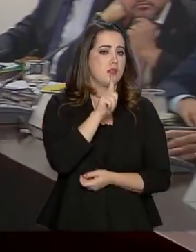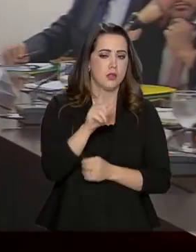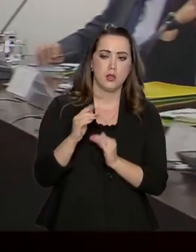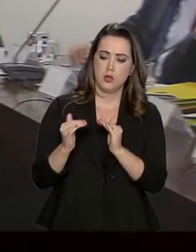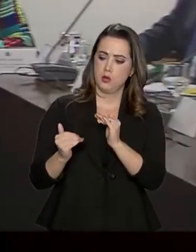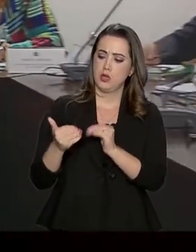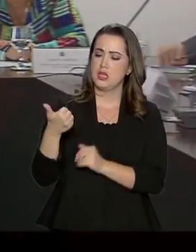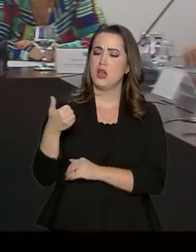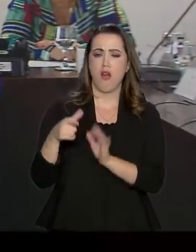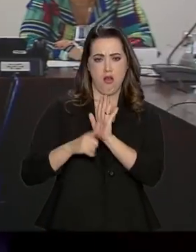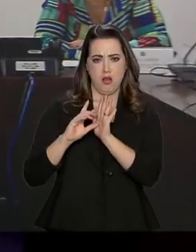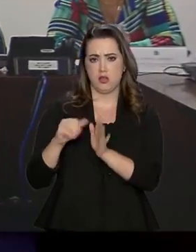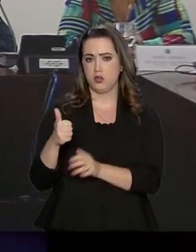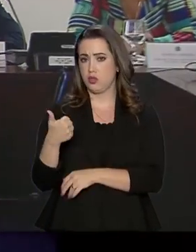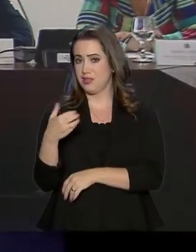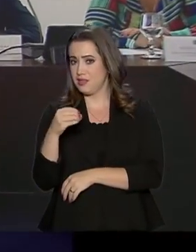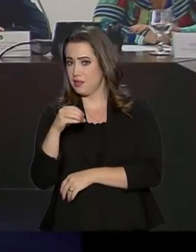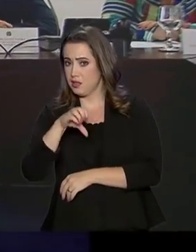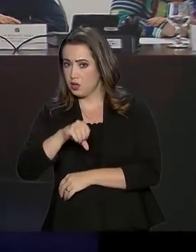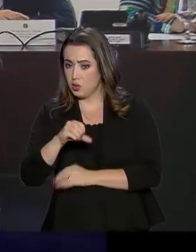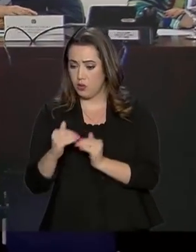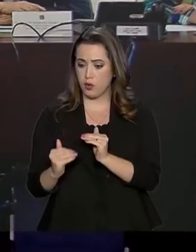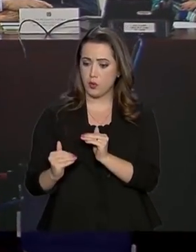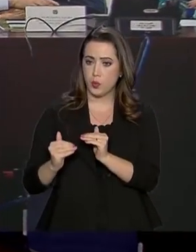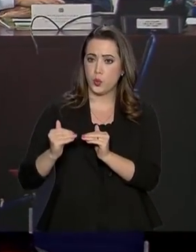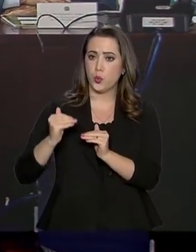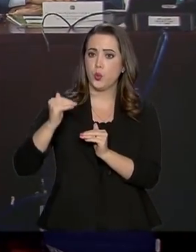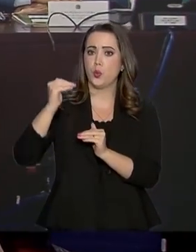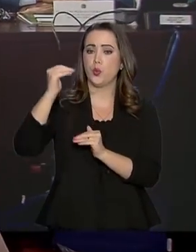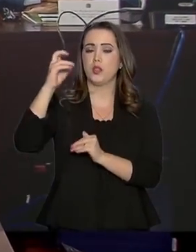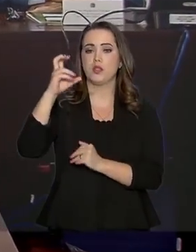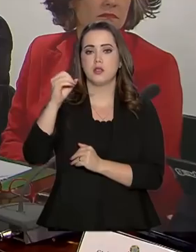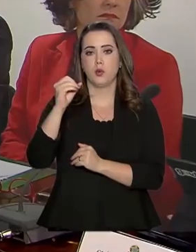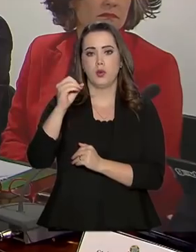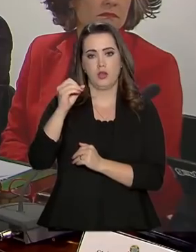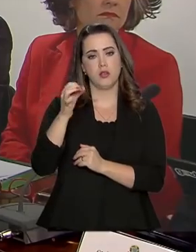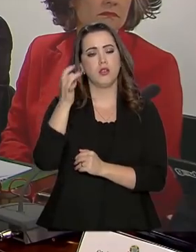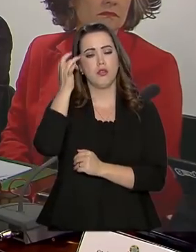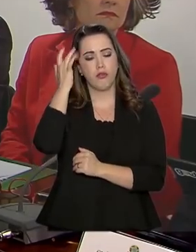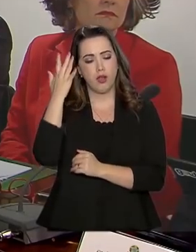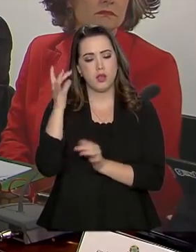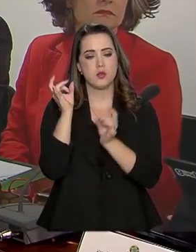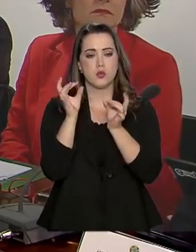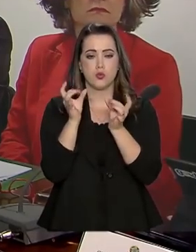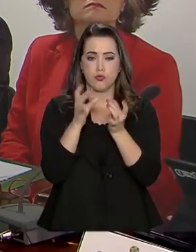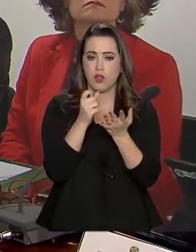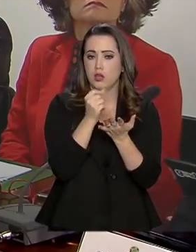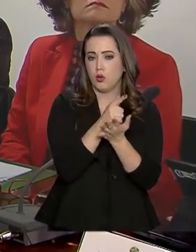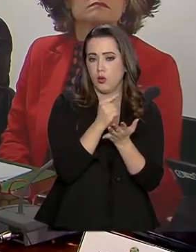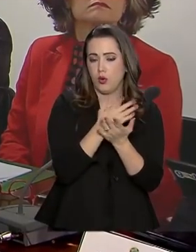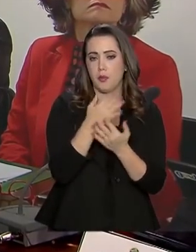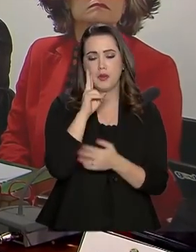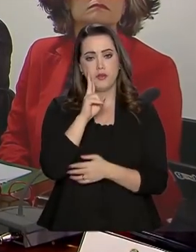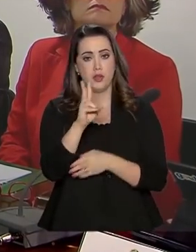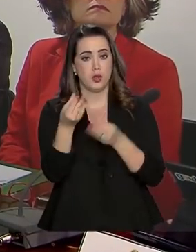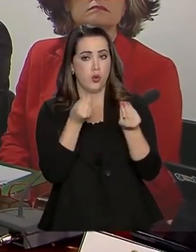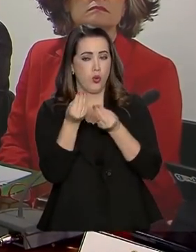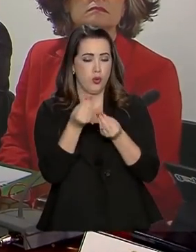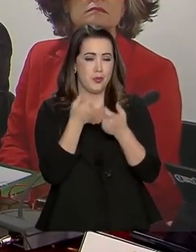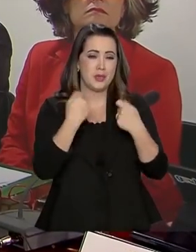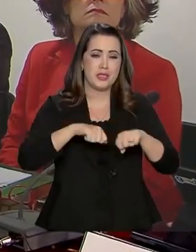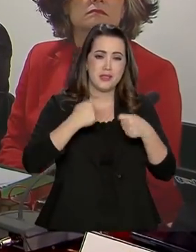se torne um país que oferece facilidade de fazer negócios, considerando questões como quantidade de